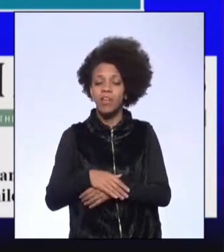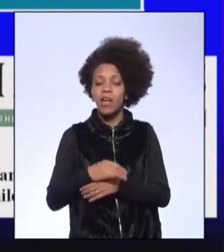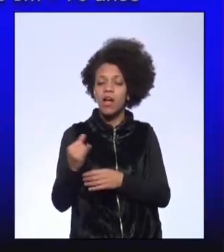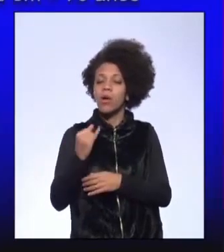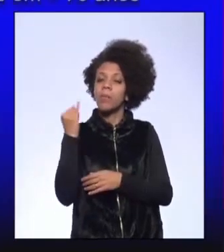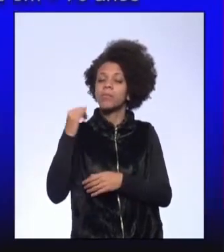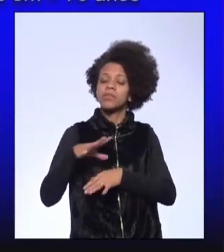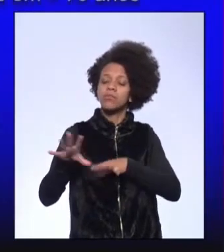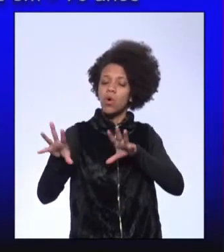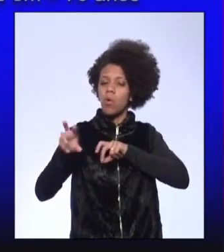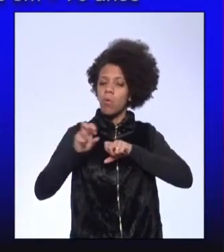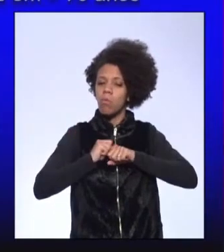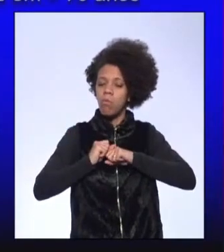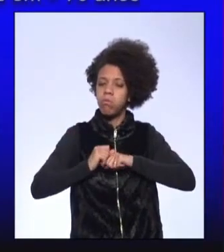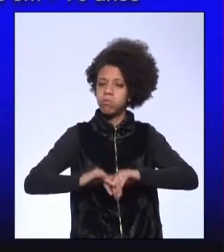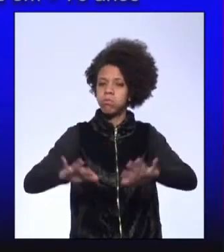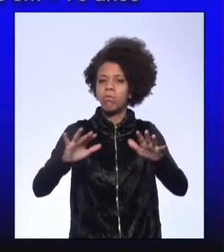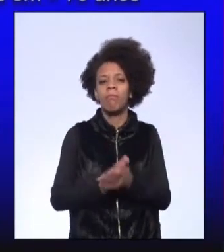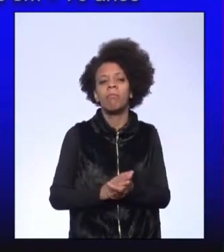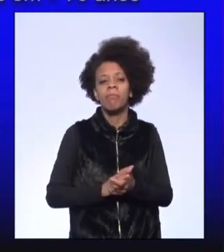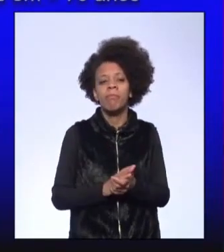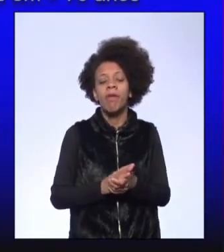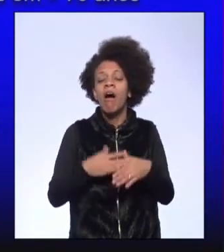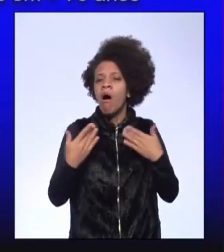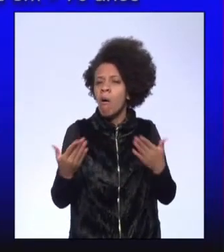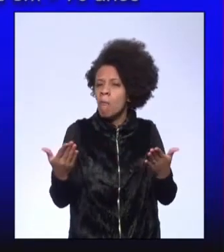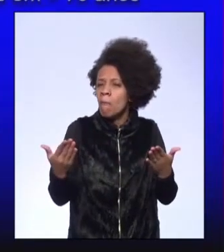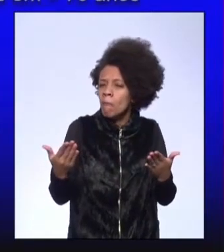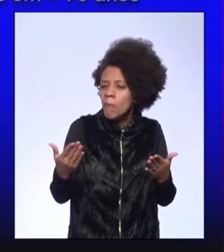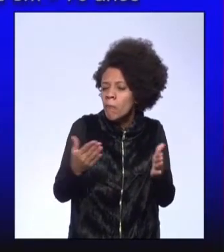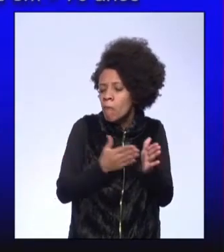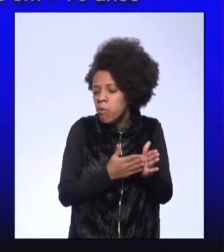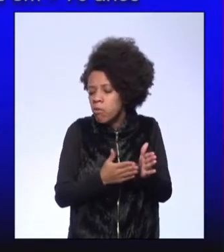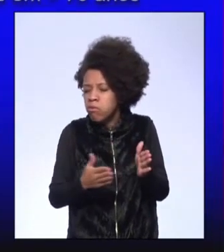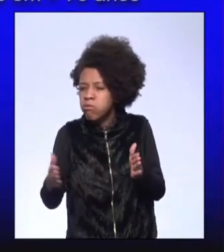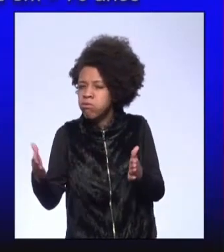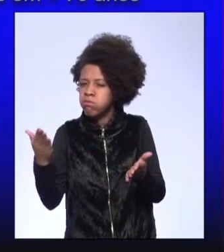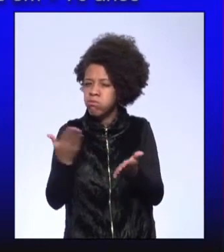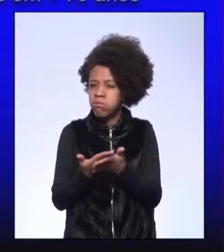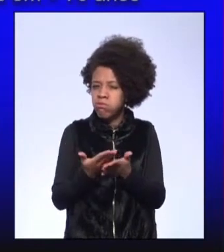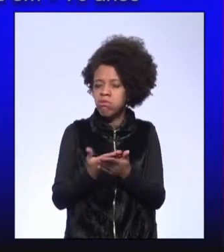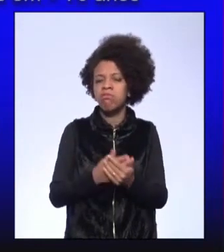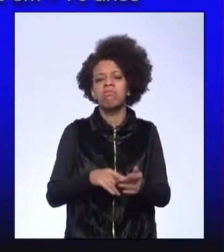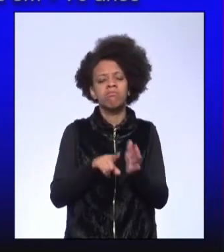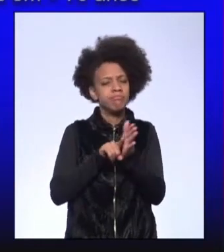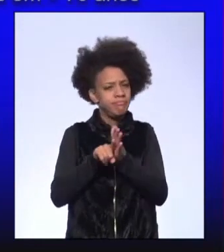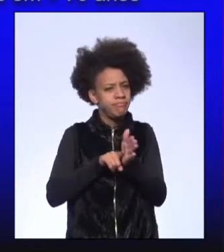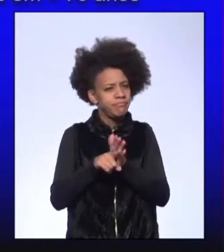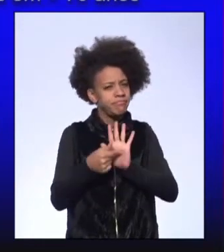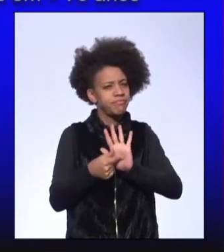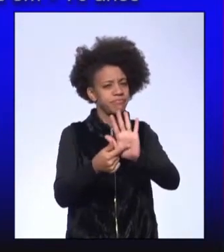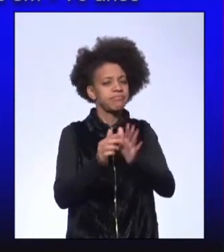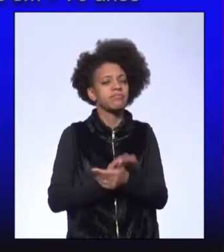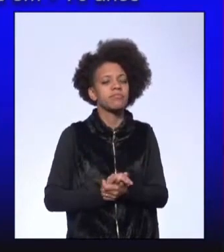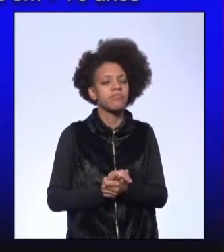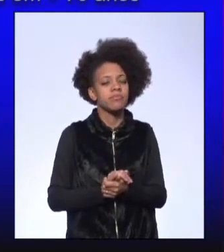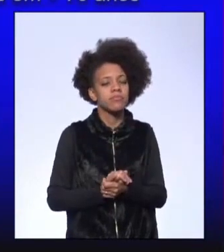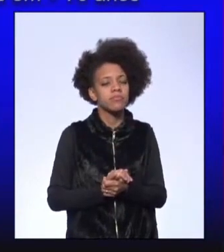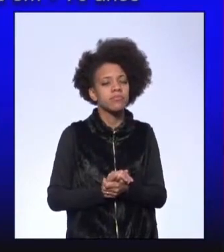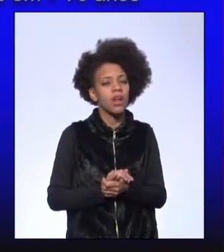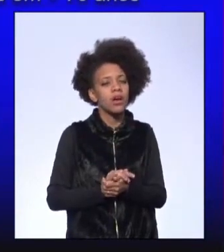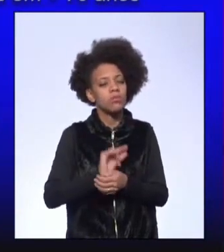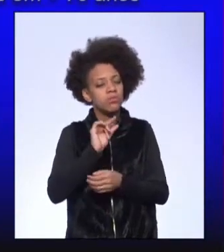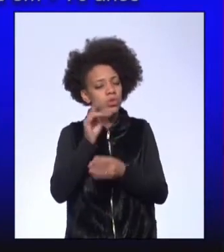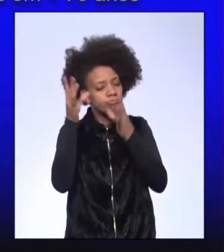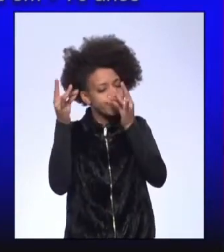importantes transmissores da doença. Eu vou passar agora por alguns estudos que abordam esses aspectos, mostrando a vocês com um pouco